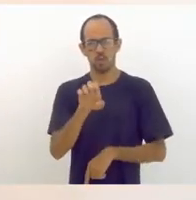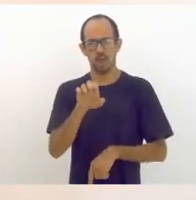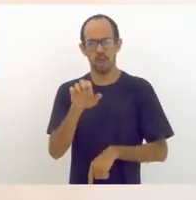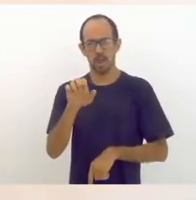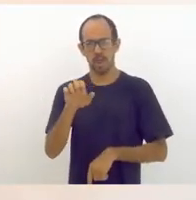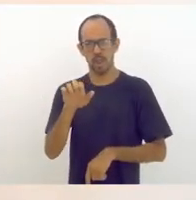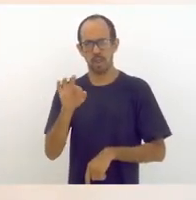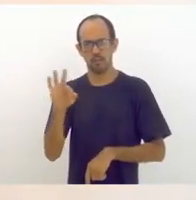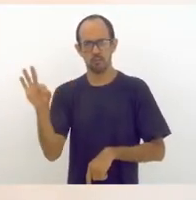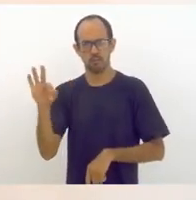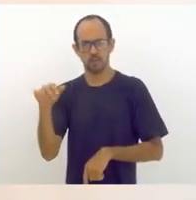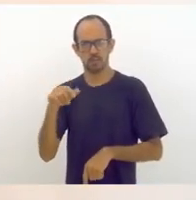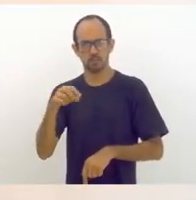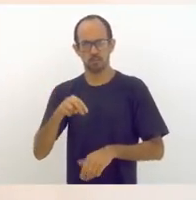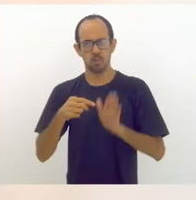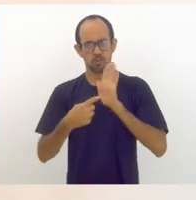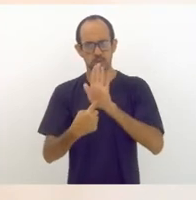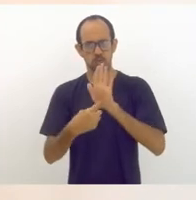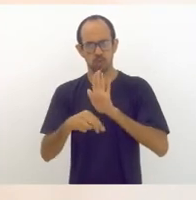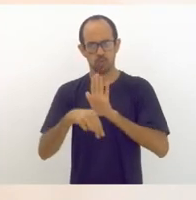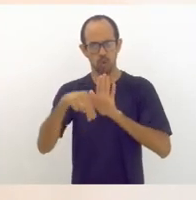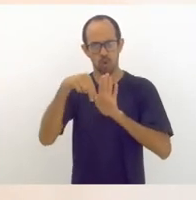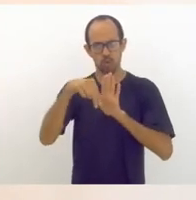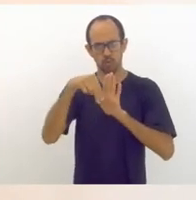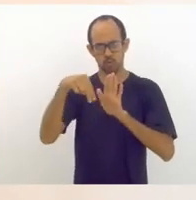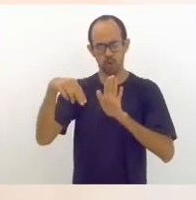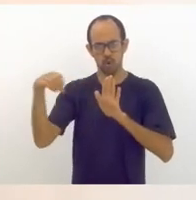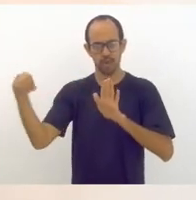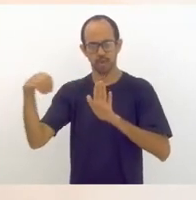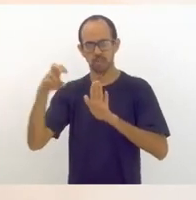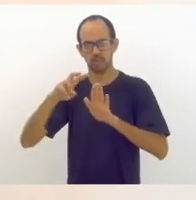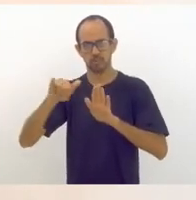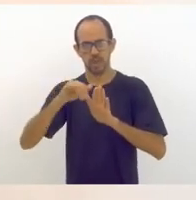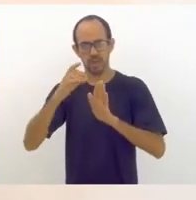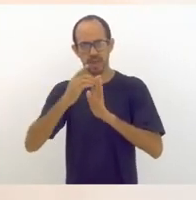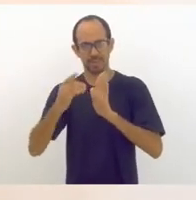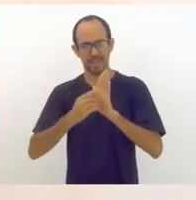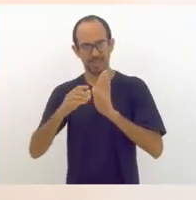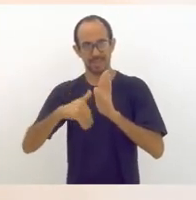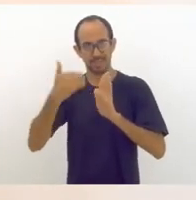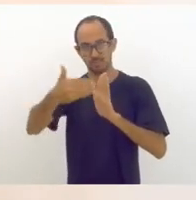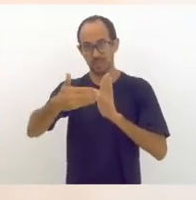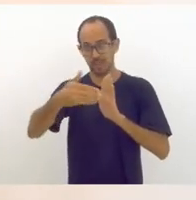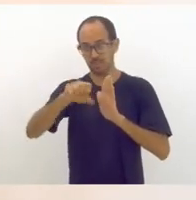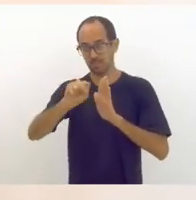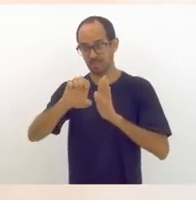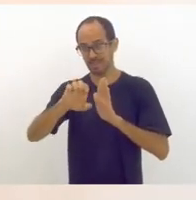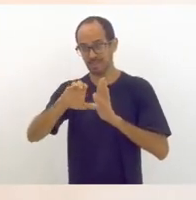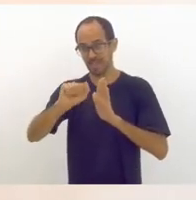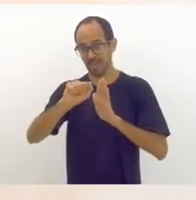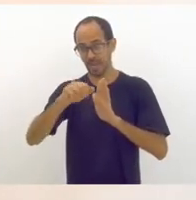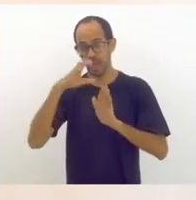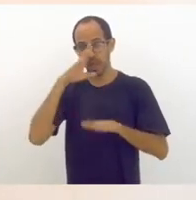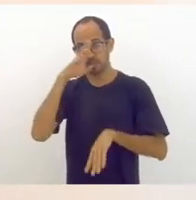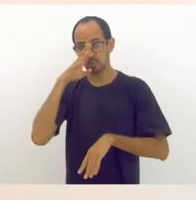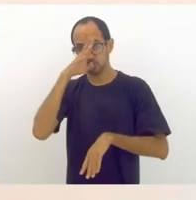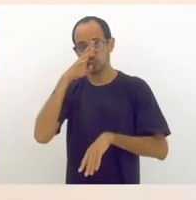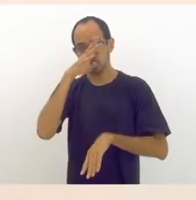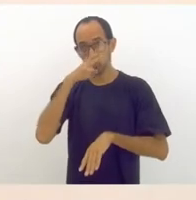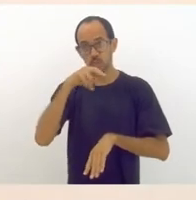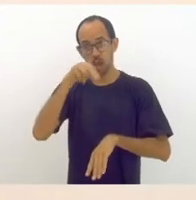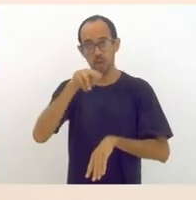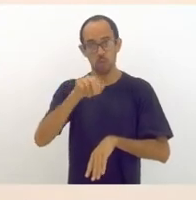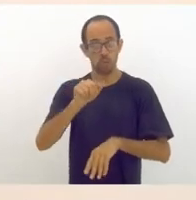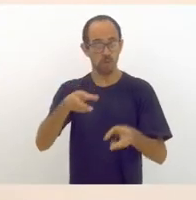estão mostrando que o norte e o noroeste fluminense vão passar por um momento, na próxima década, de uma seca extrema, absurda, nunca